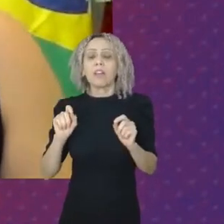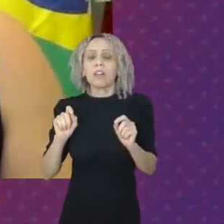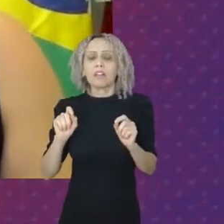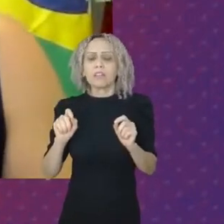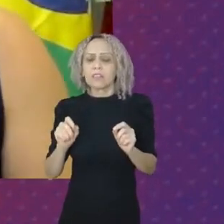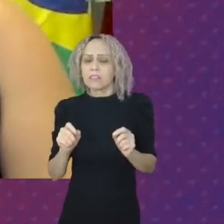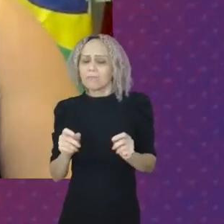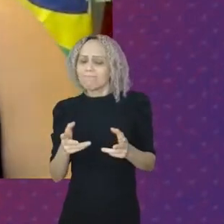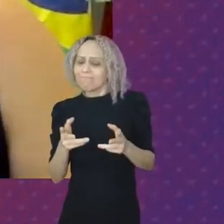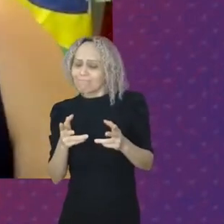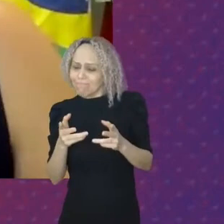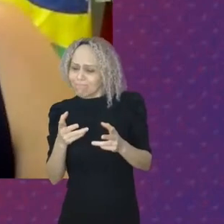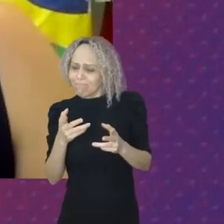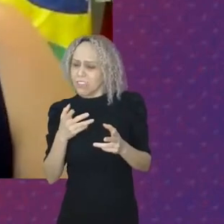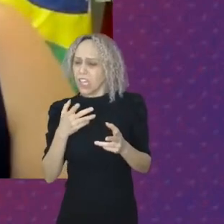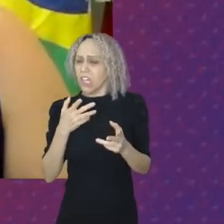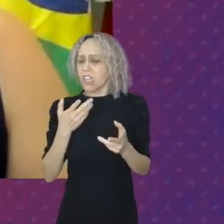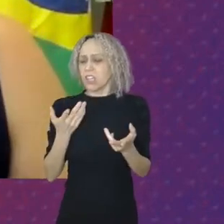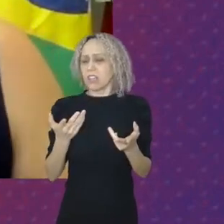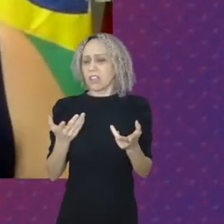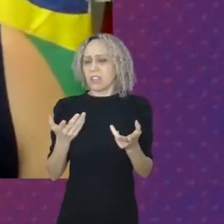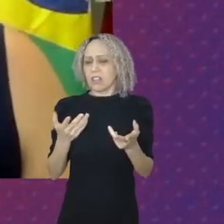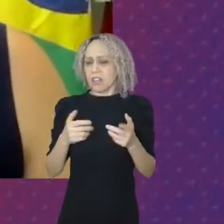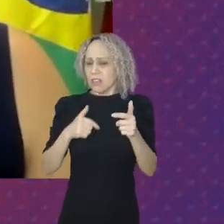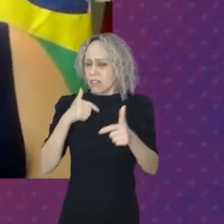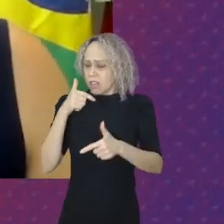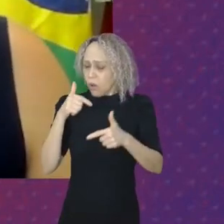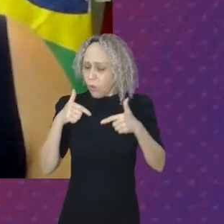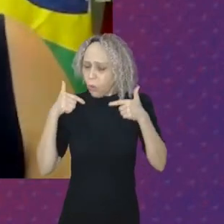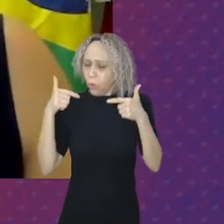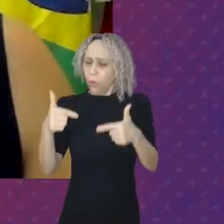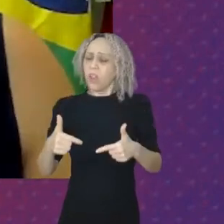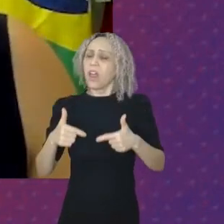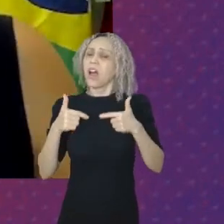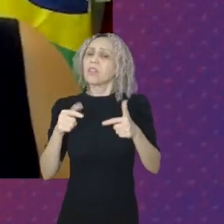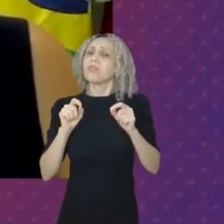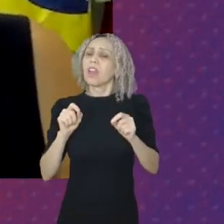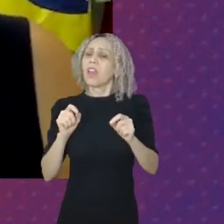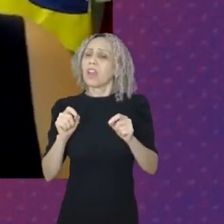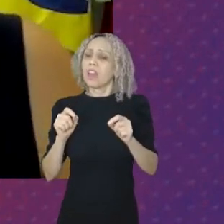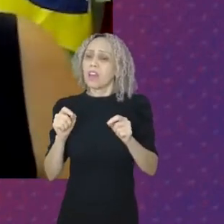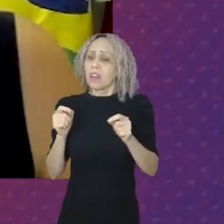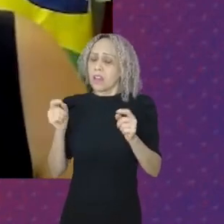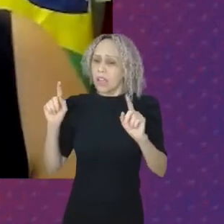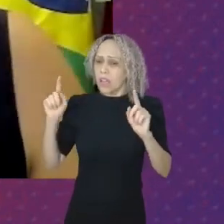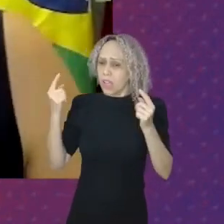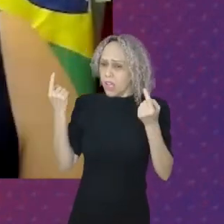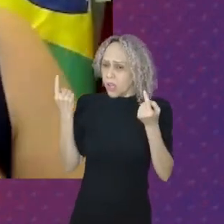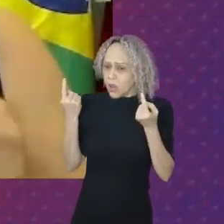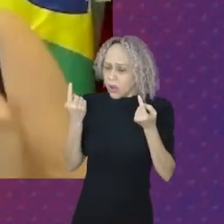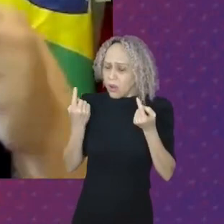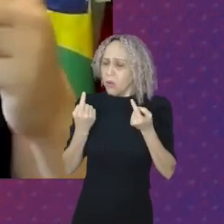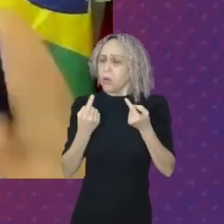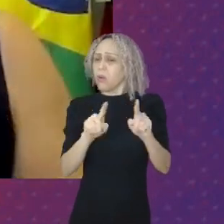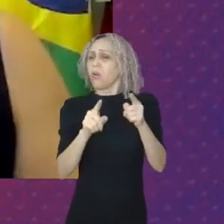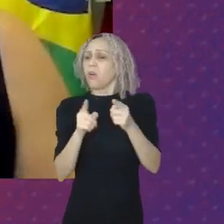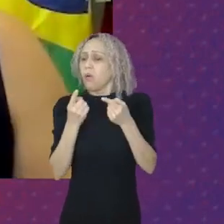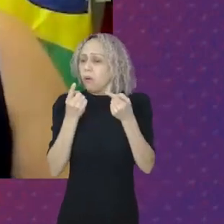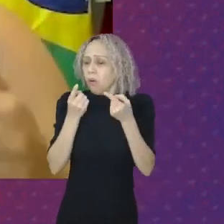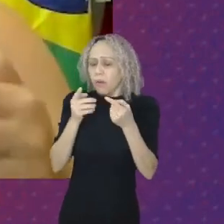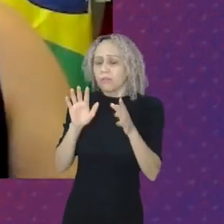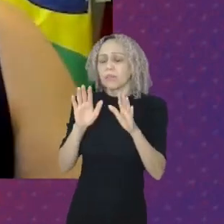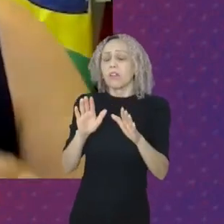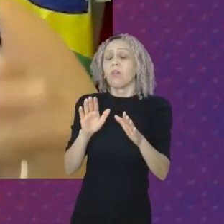uma cassação injustificada de uma das nossas vereadoras de Santa Catarina, a vereadora Maria Tereza Capra, que